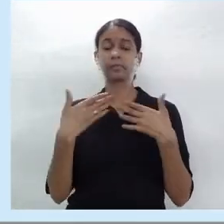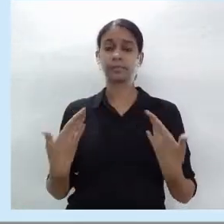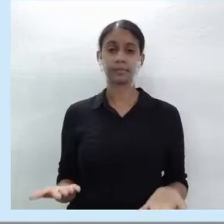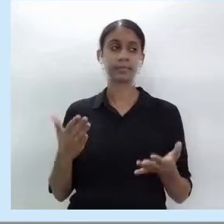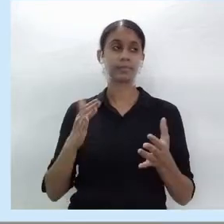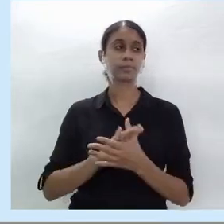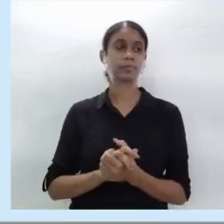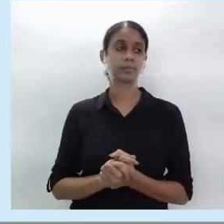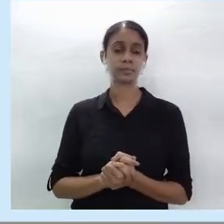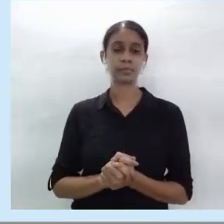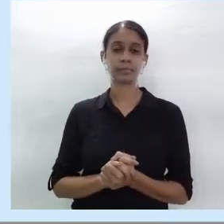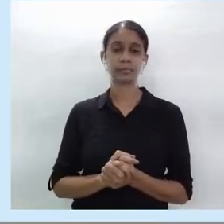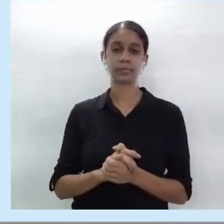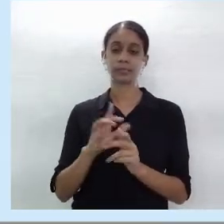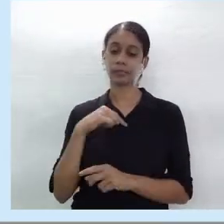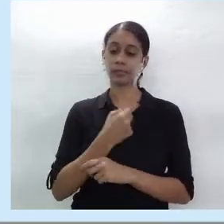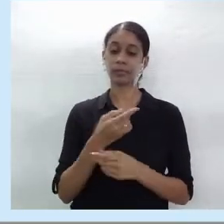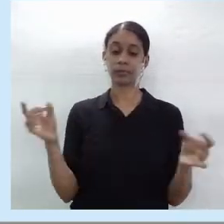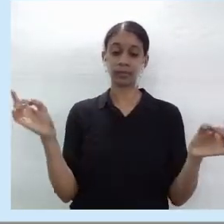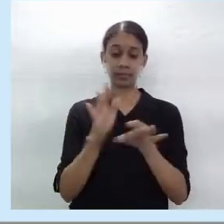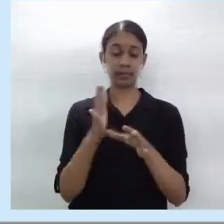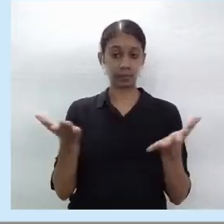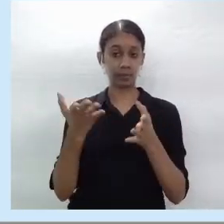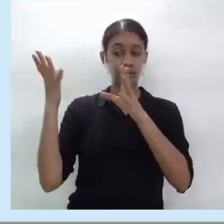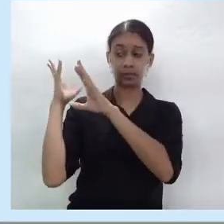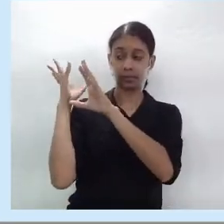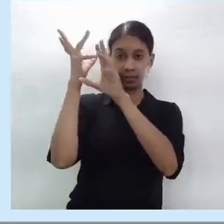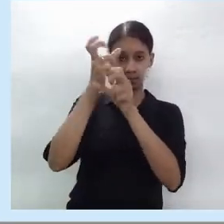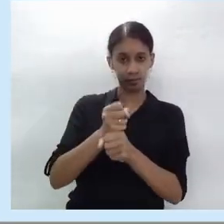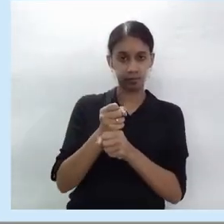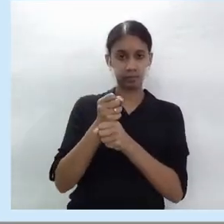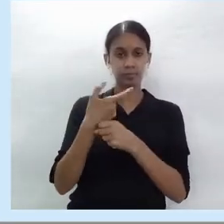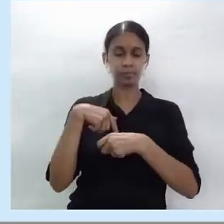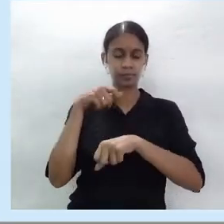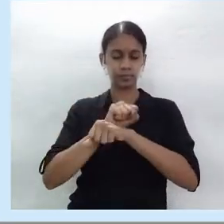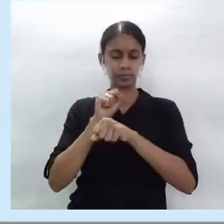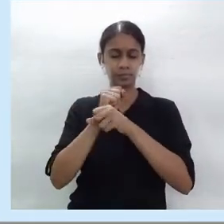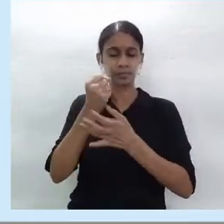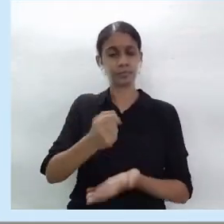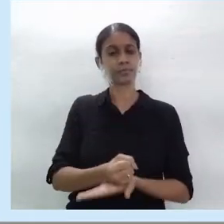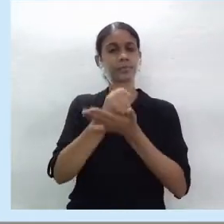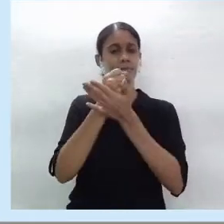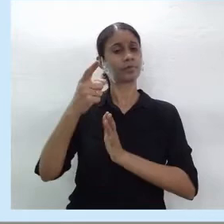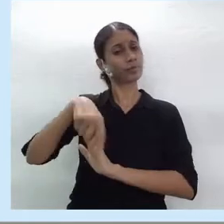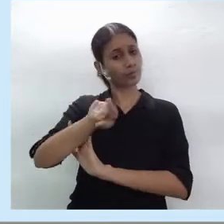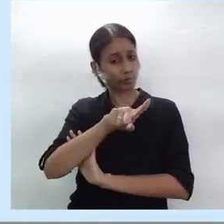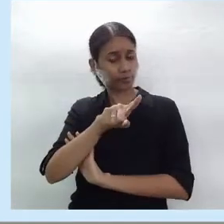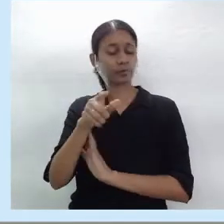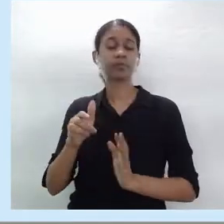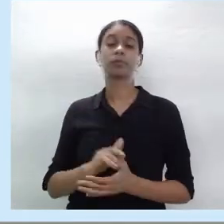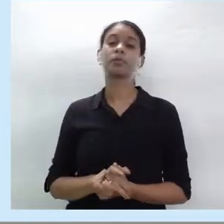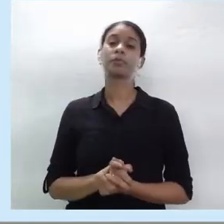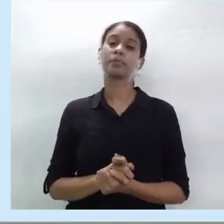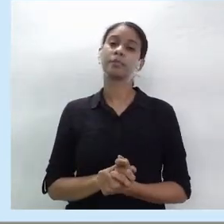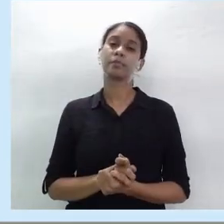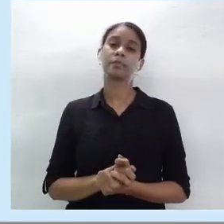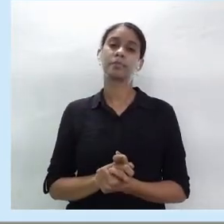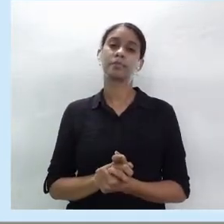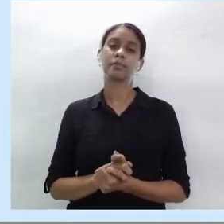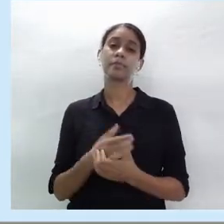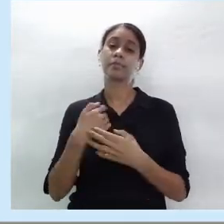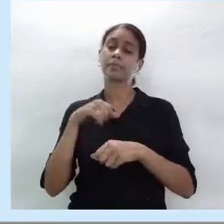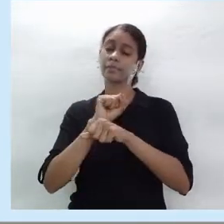Bom, a gente acaba aqui essa revisão, tá? Eu espero que tenha ajudado vocês. Fico